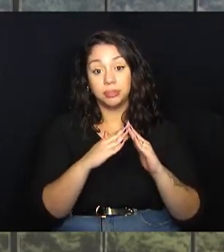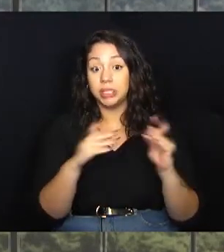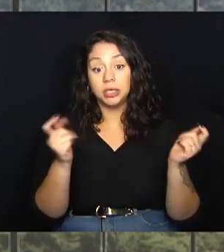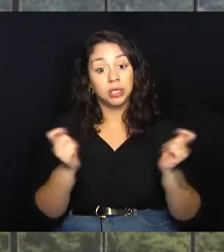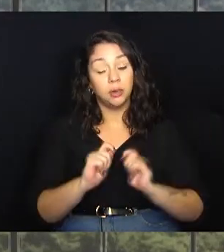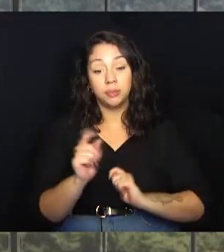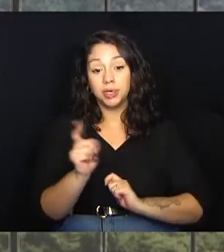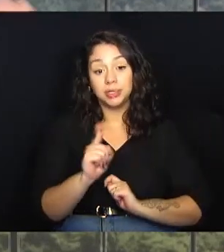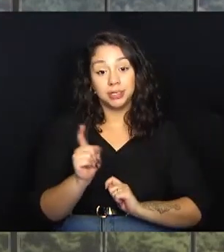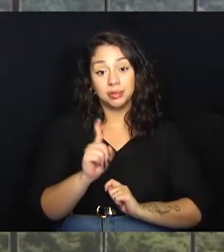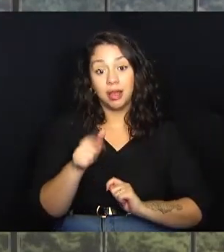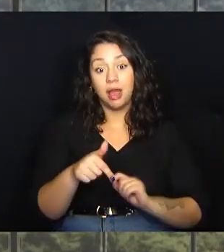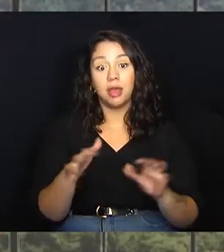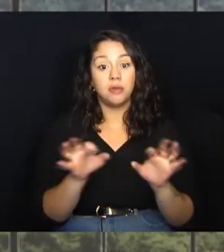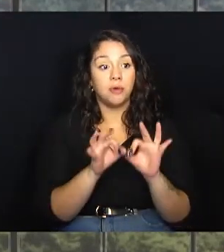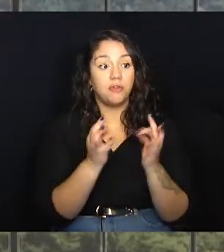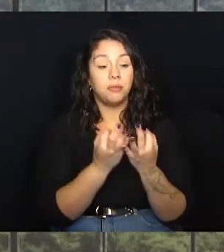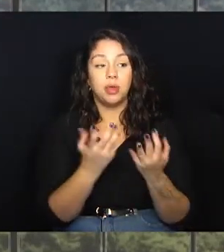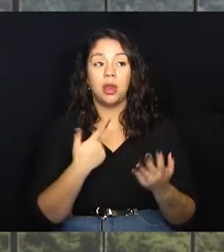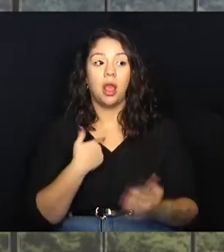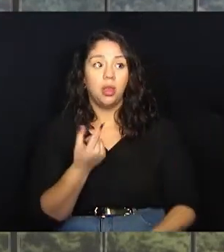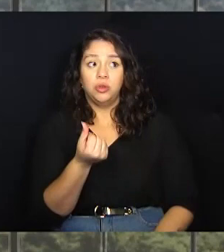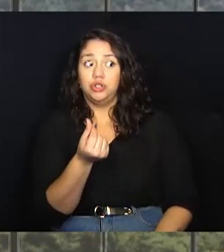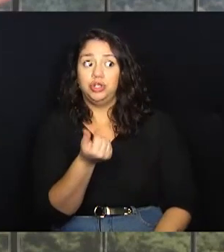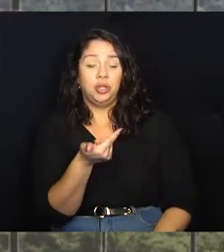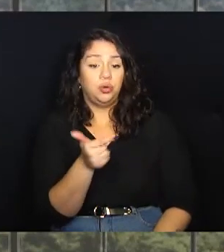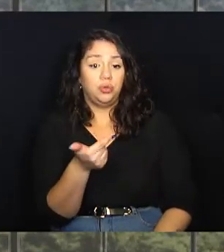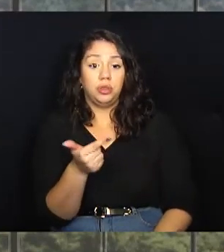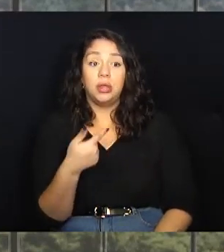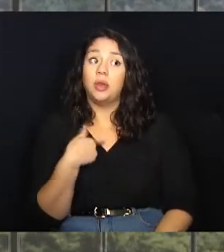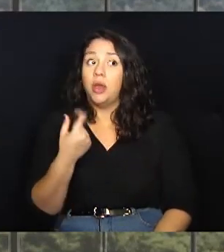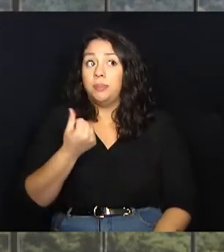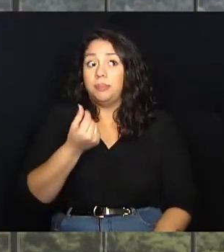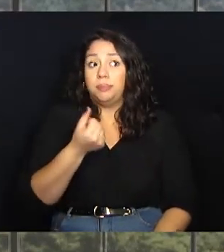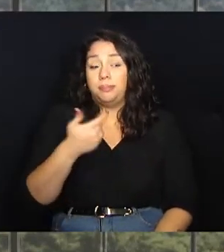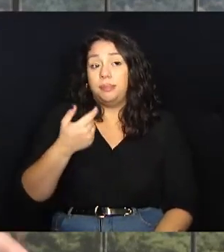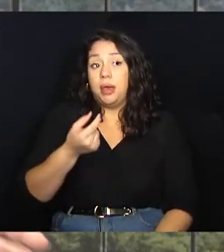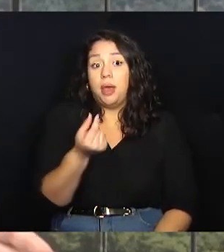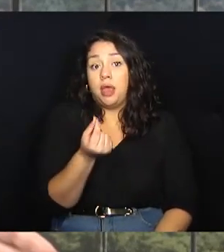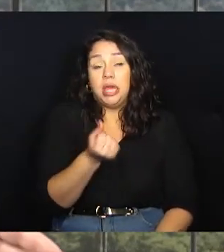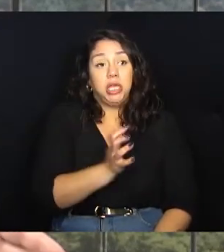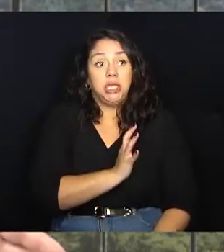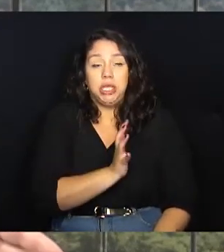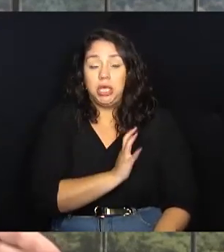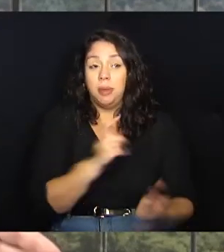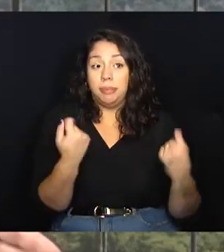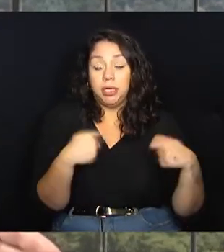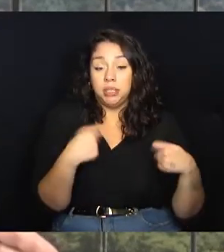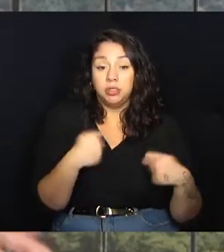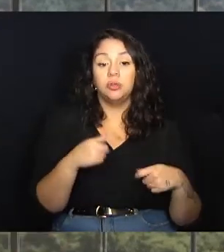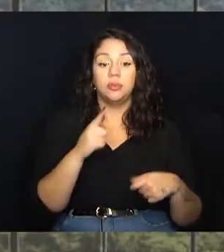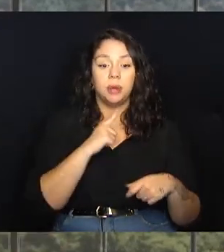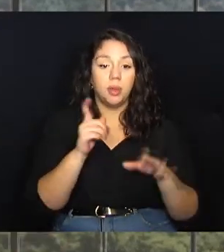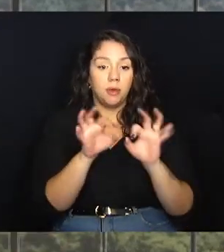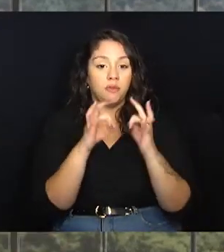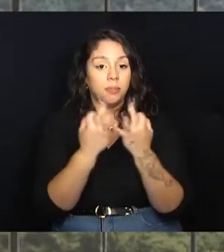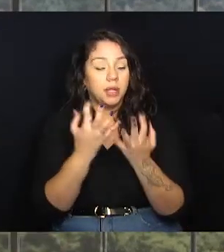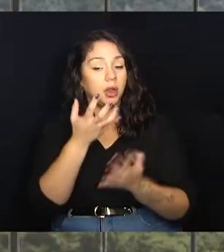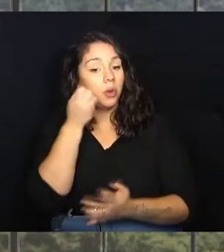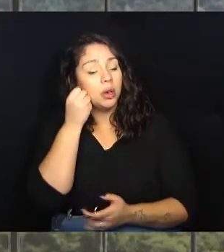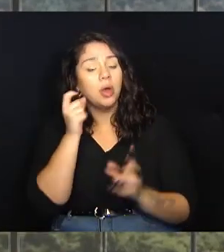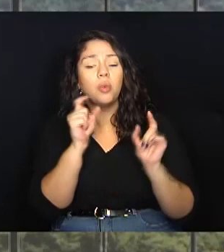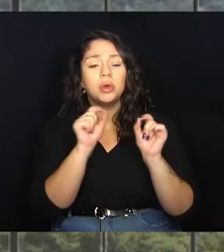precisa ser também uma família, eu não tenho dinheiro, eu preciso ser rica para poder ser uma família acolhedora. O que a gente